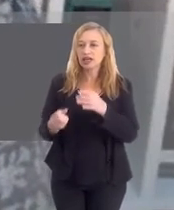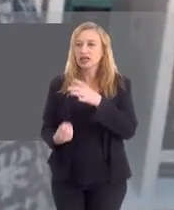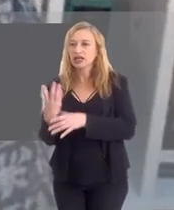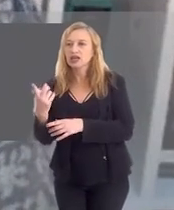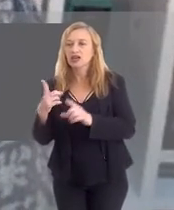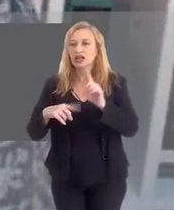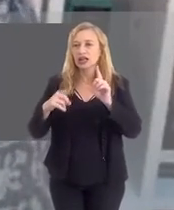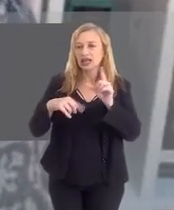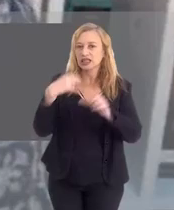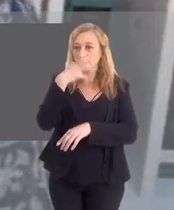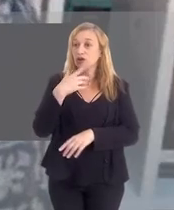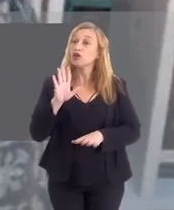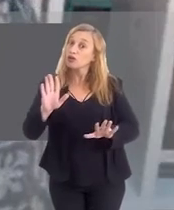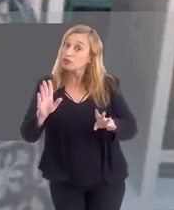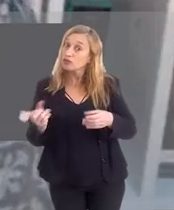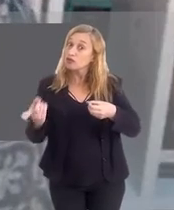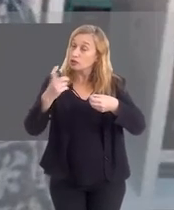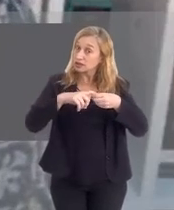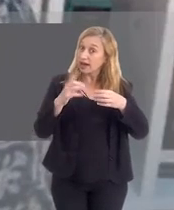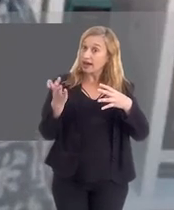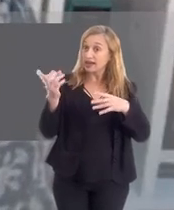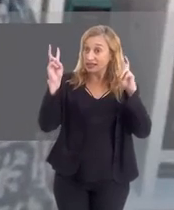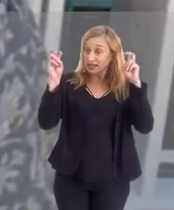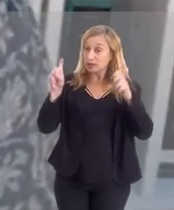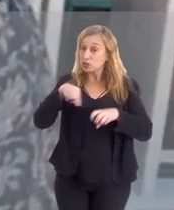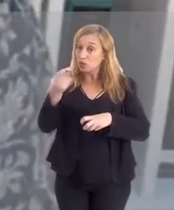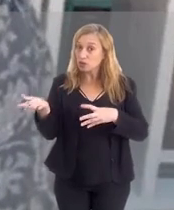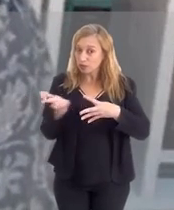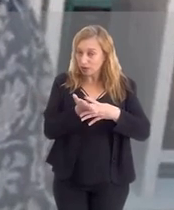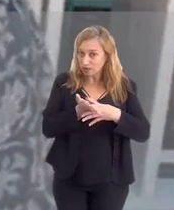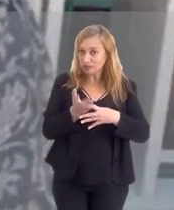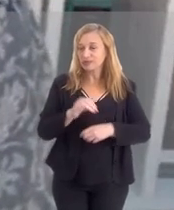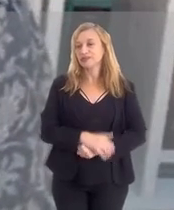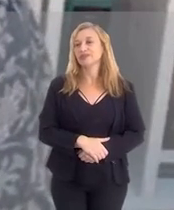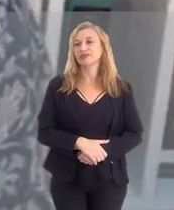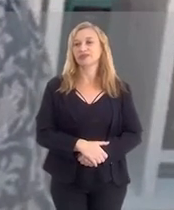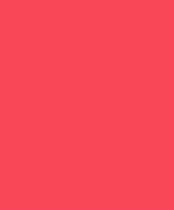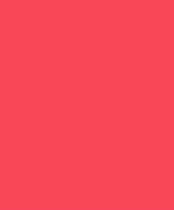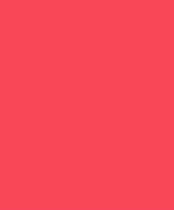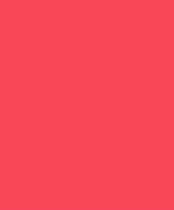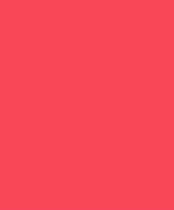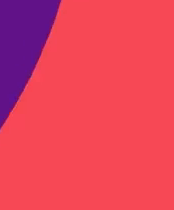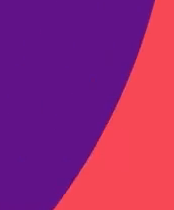e também compondo letras de músicas. Mas nós vamos voltar a esse tema no próximo bloco.